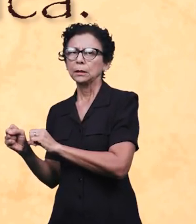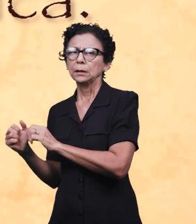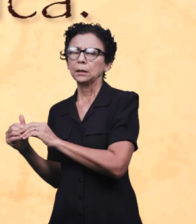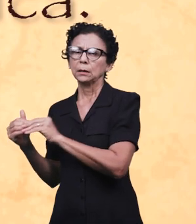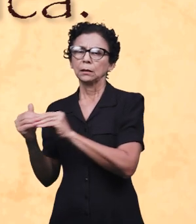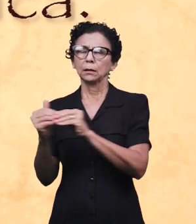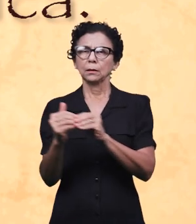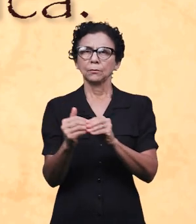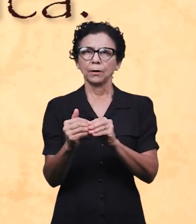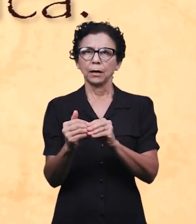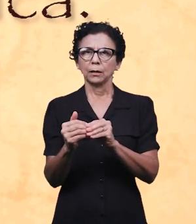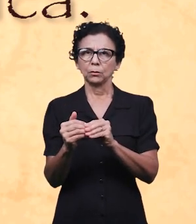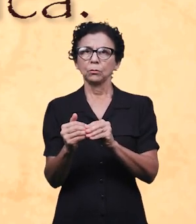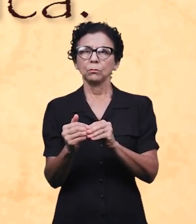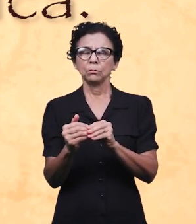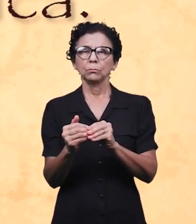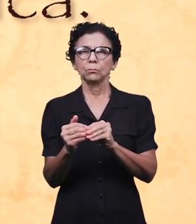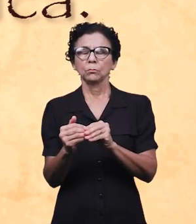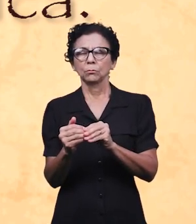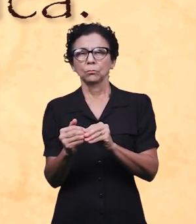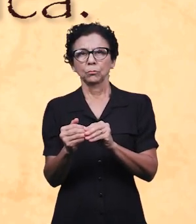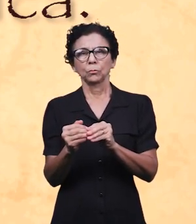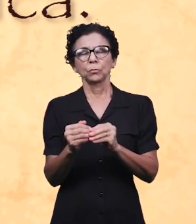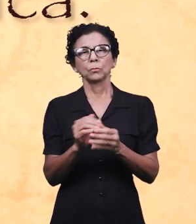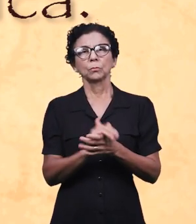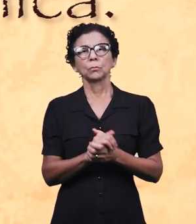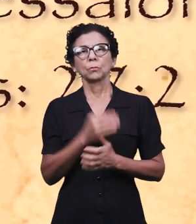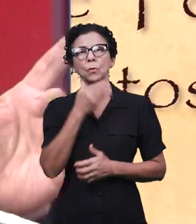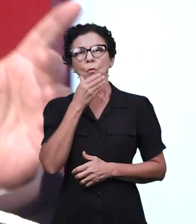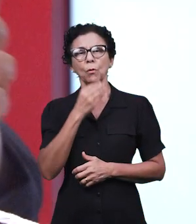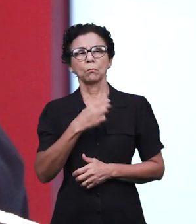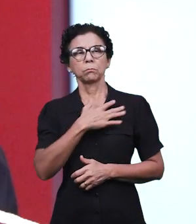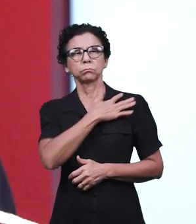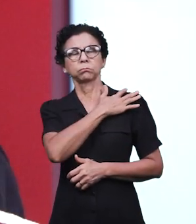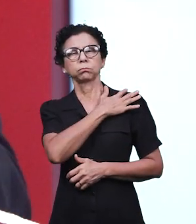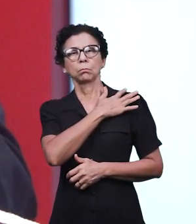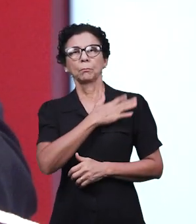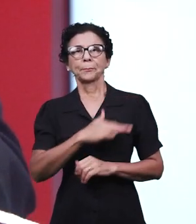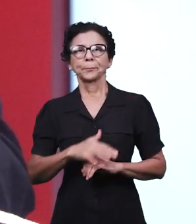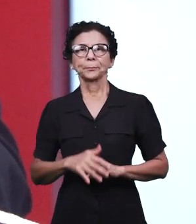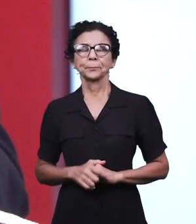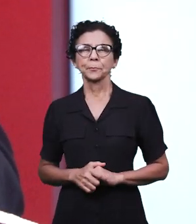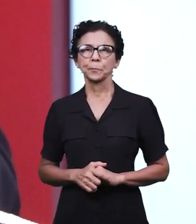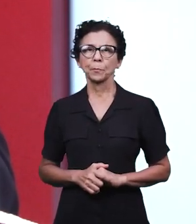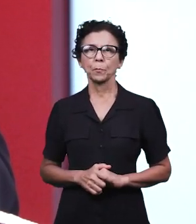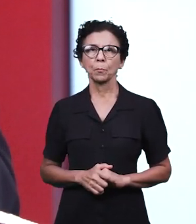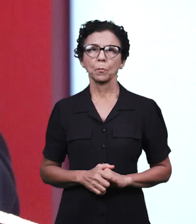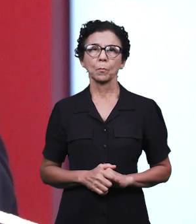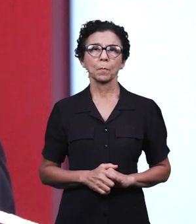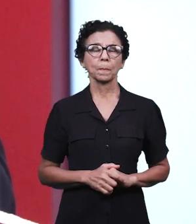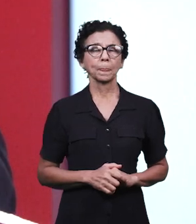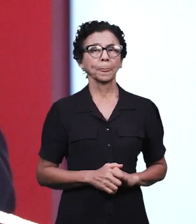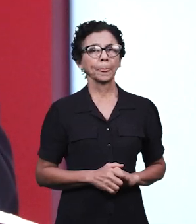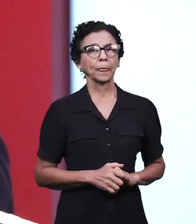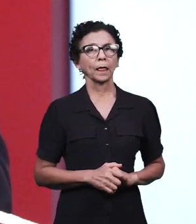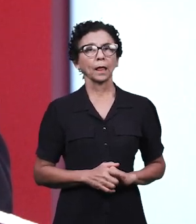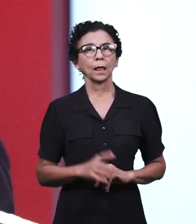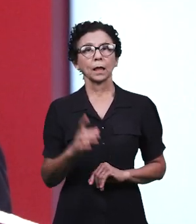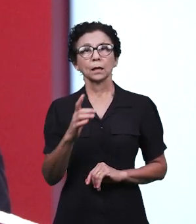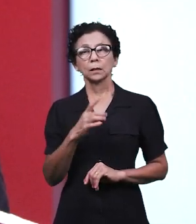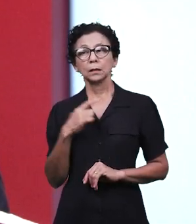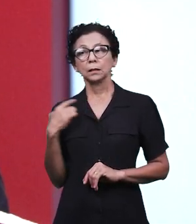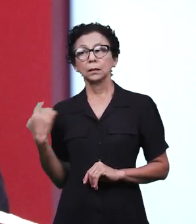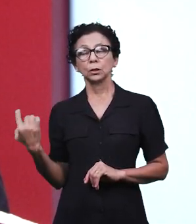conosco Aristarco Macedônio de Tessalônica. Então, 2 versos aqui falam